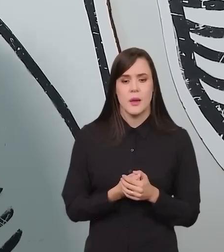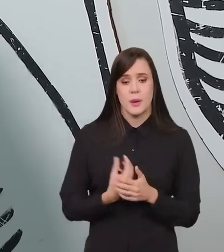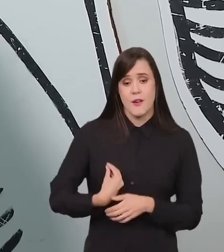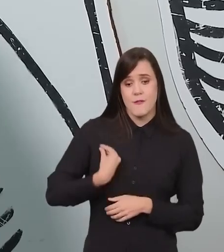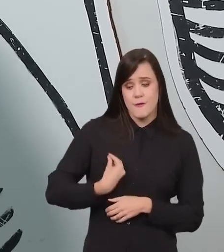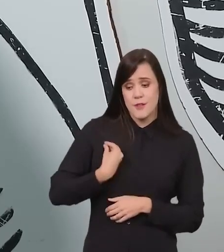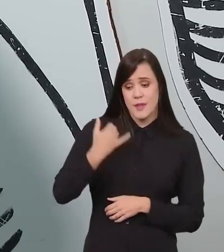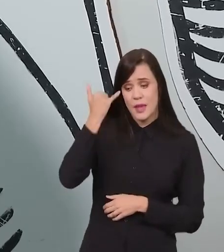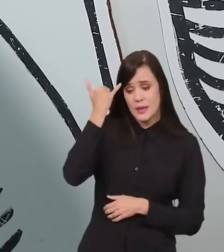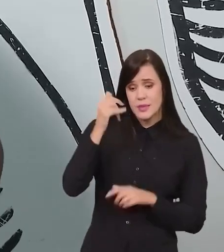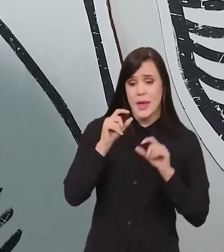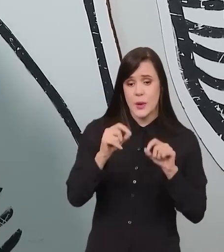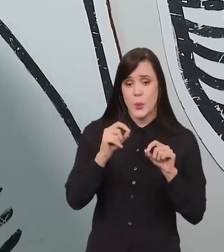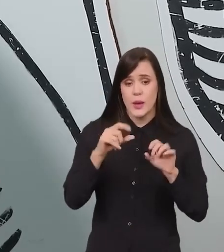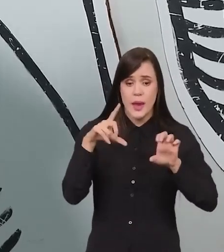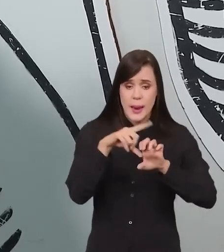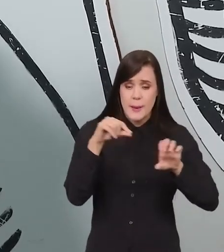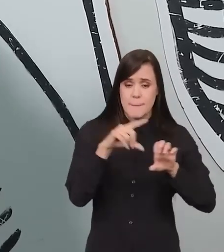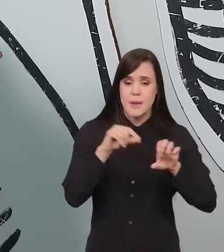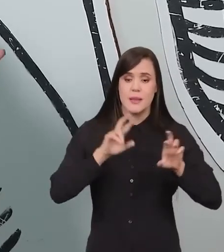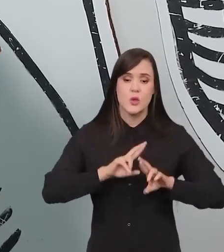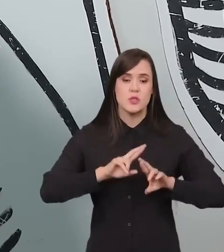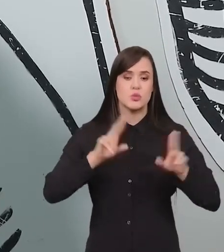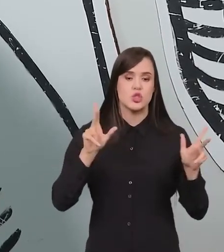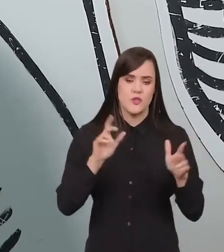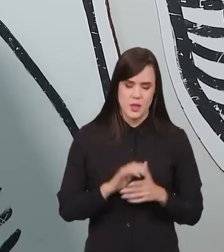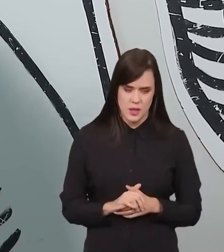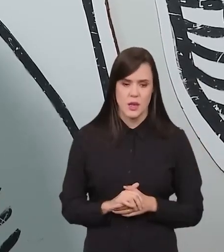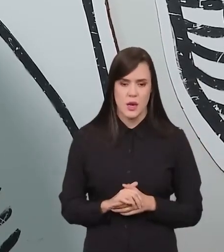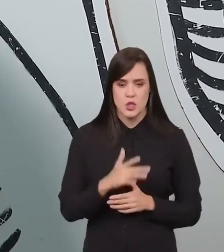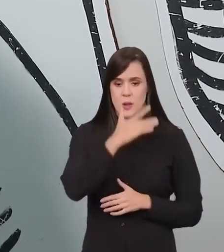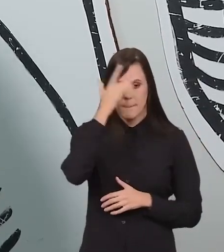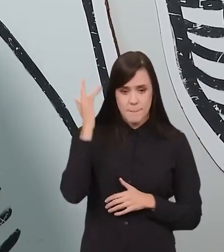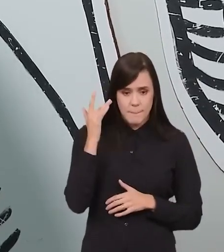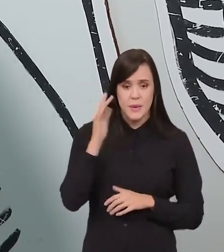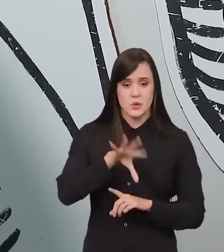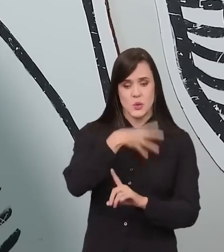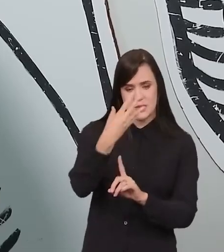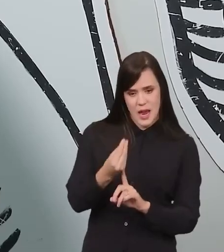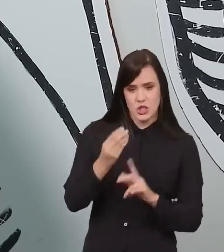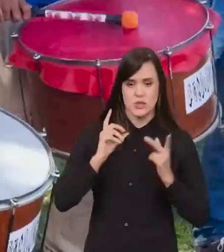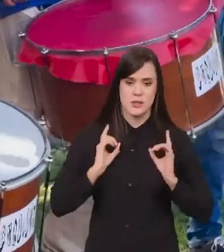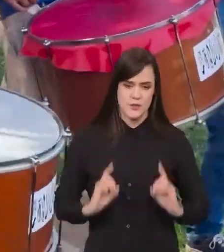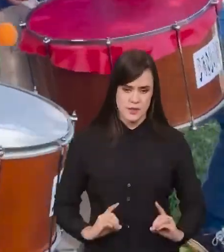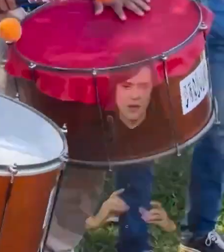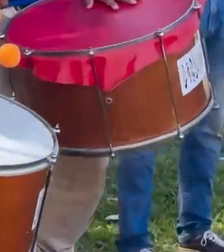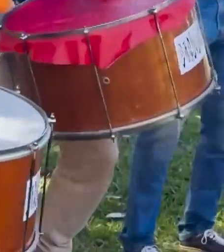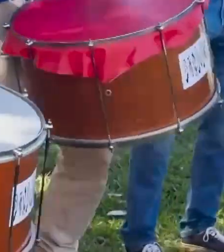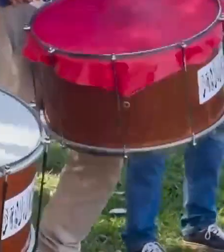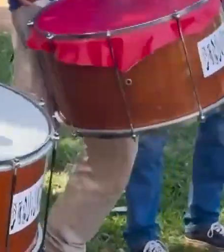uma ideia de empreender totalmente diferente com as pessoas e com os artistas com deficiência.